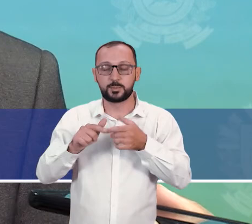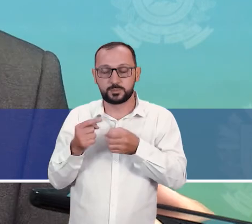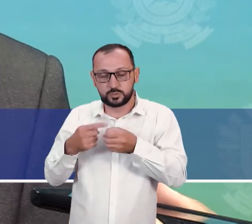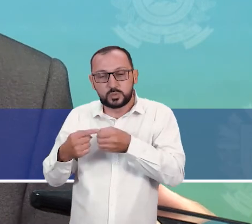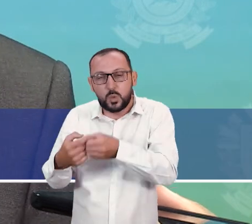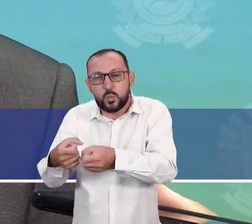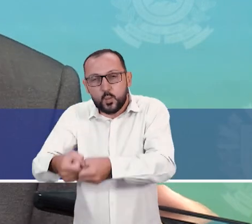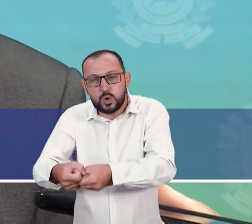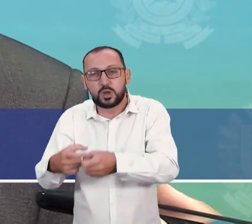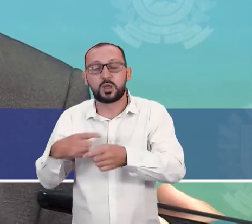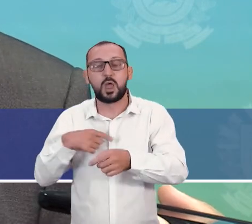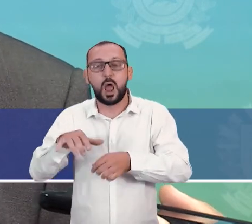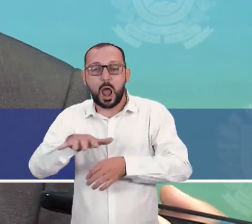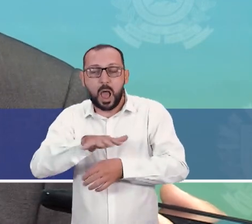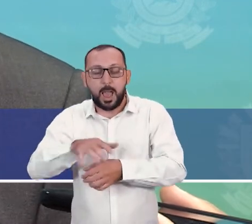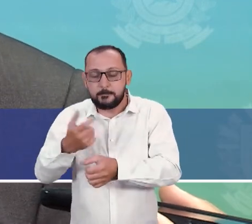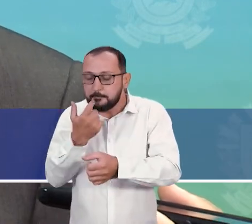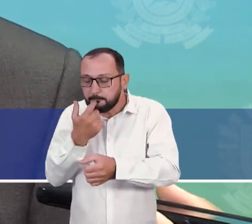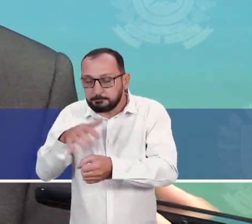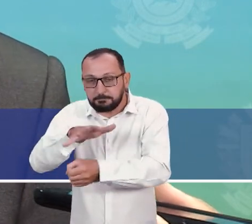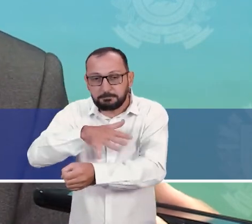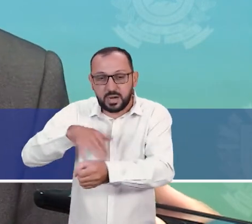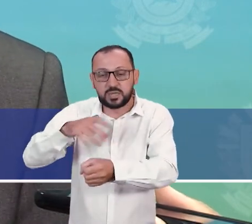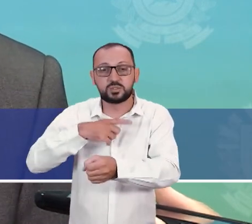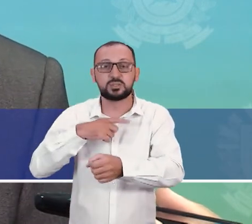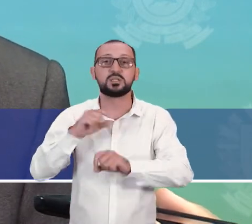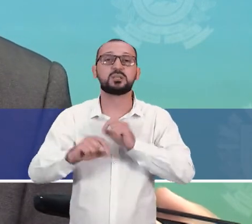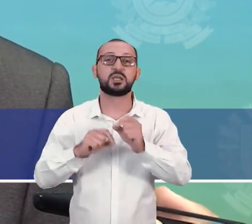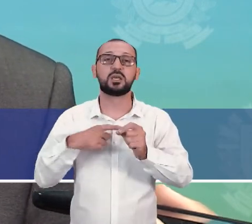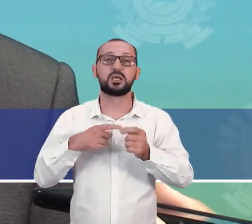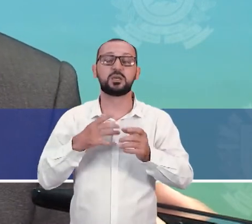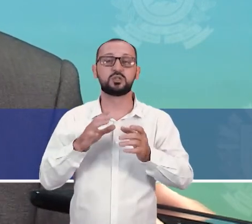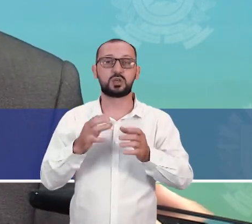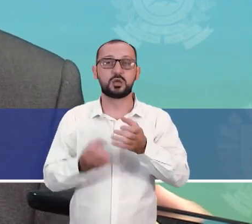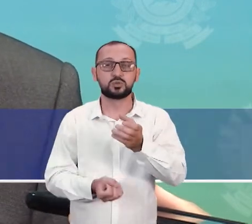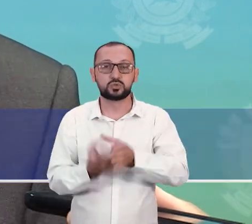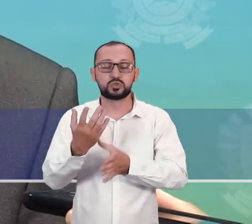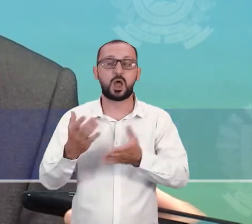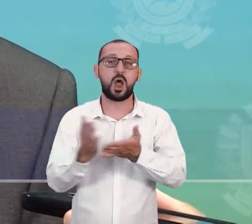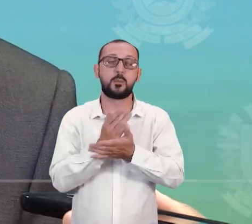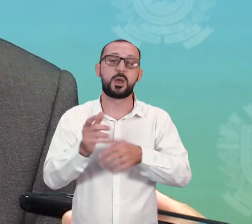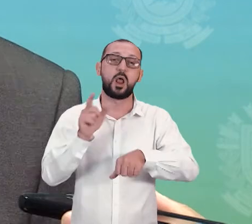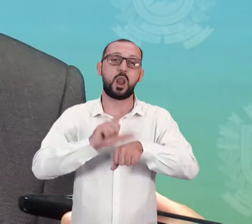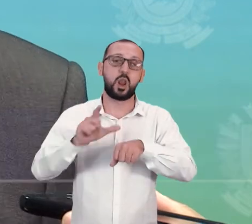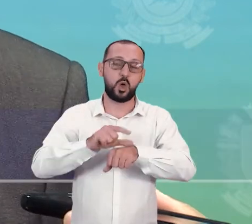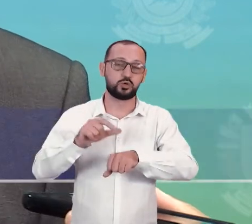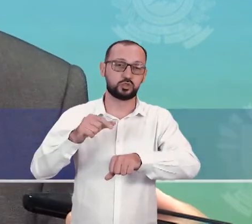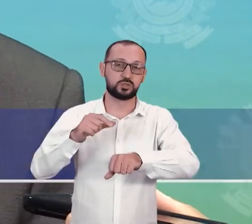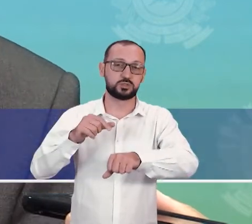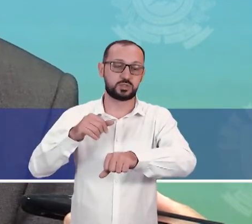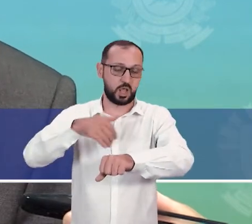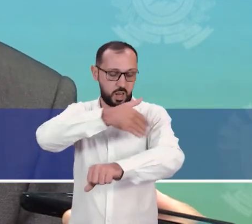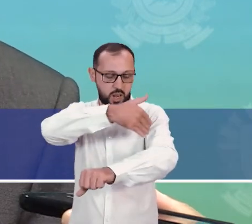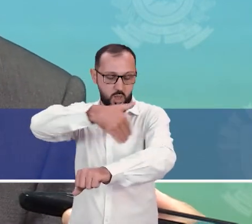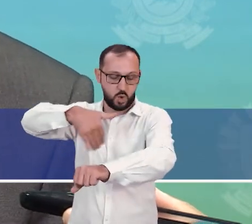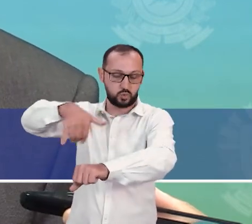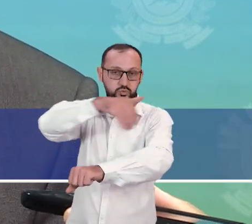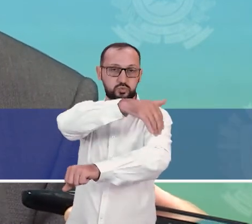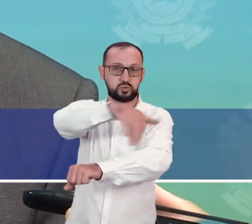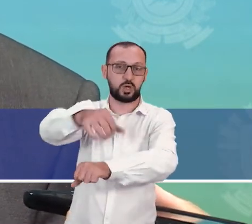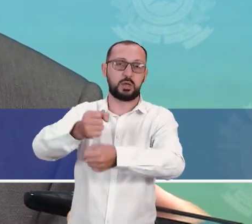distritos e daquelas localidades onde você já tem aí implantados comércios ao longo aí